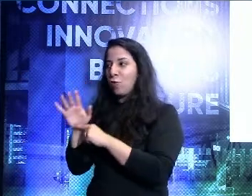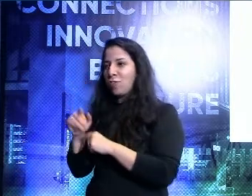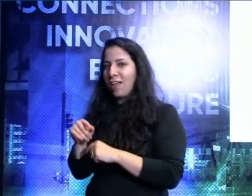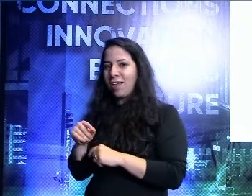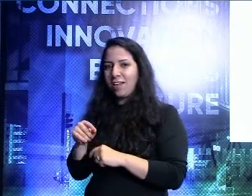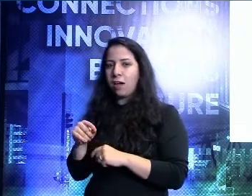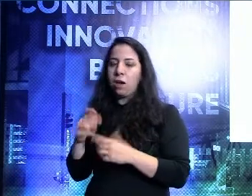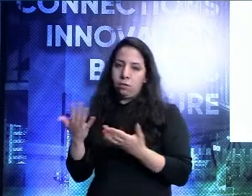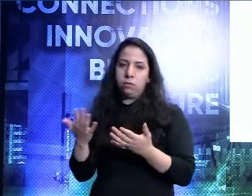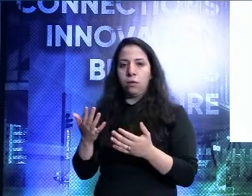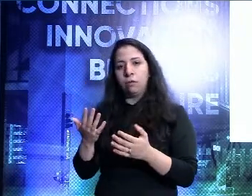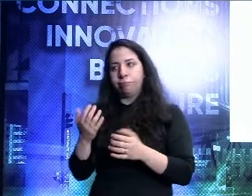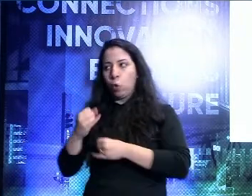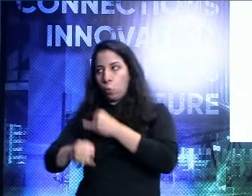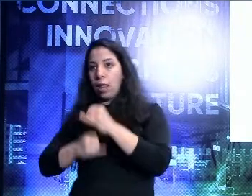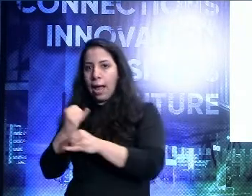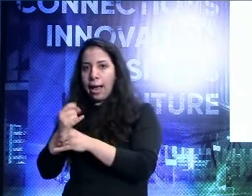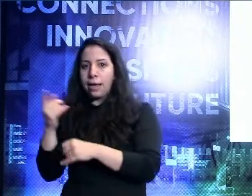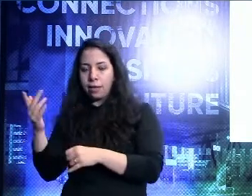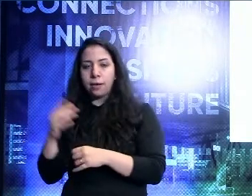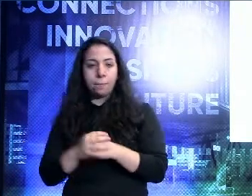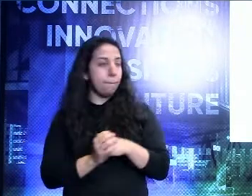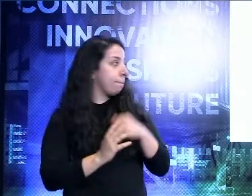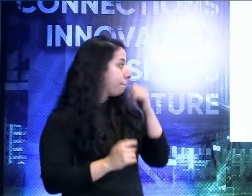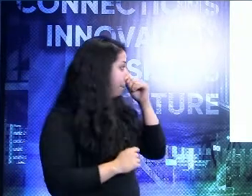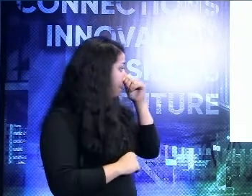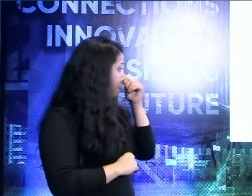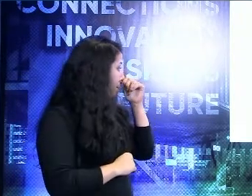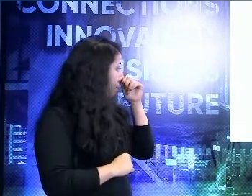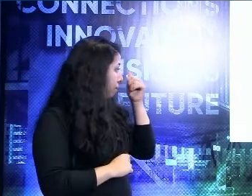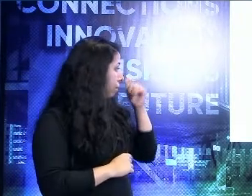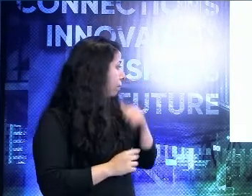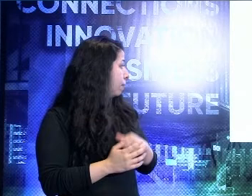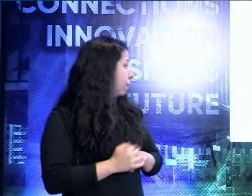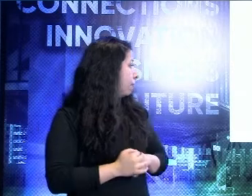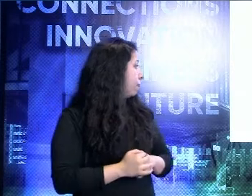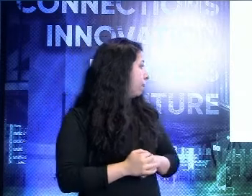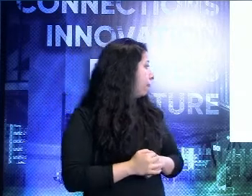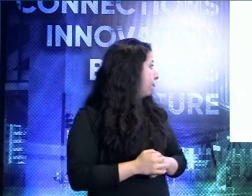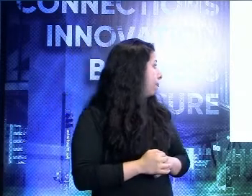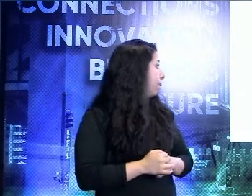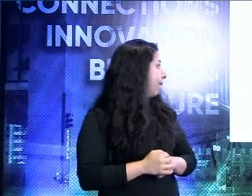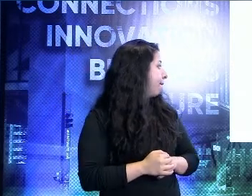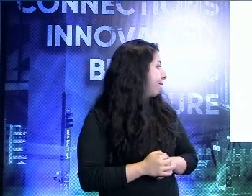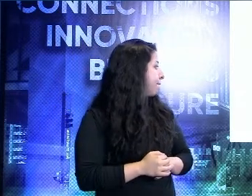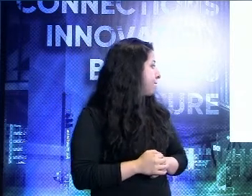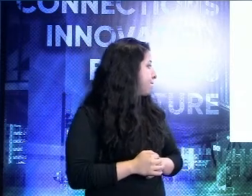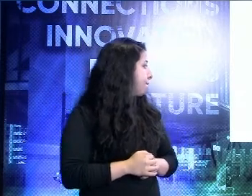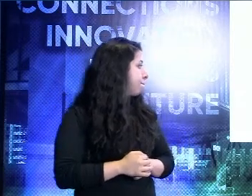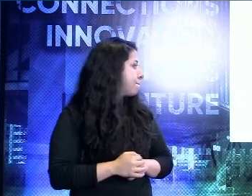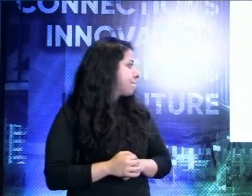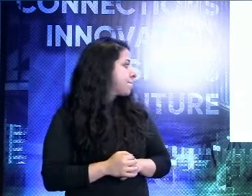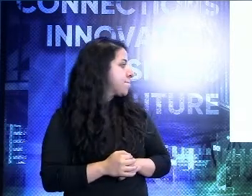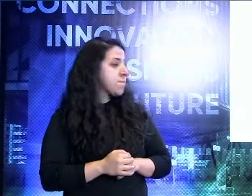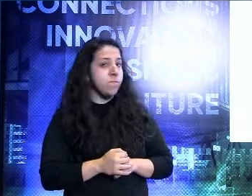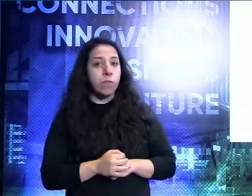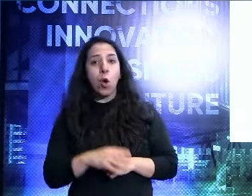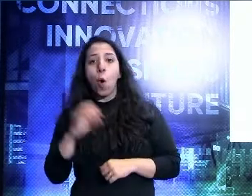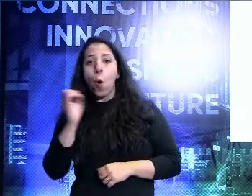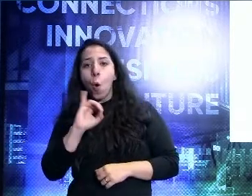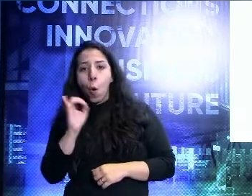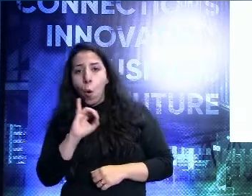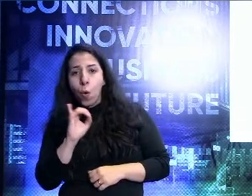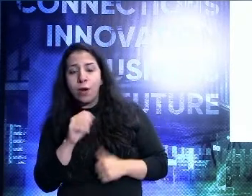né? E aí, oi, Fábio aqui. E ele? Opa, estou aqui também. Qualquer feedback durante a apresentação é muito